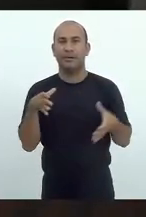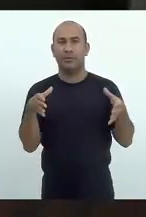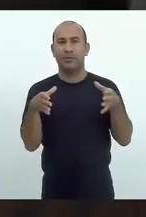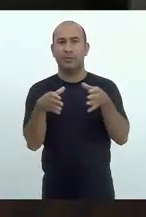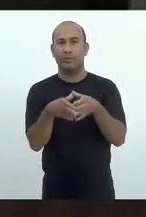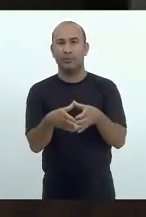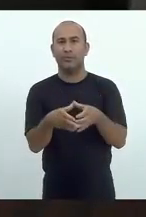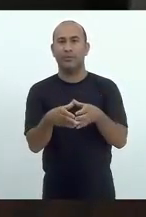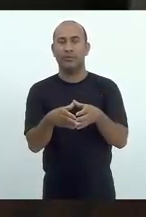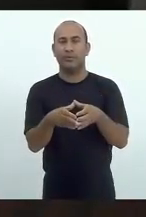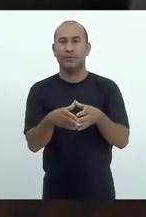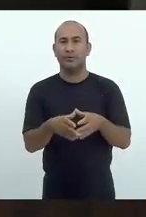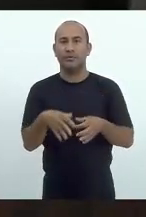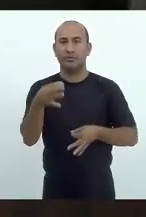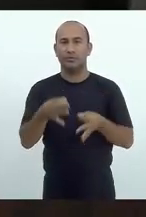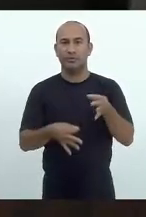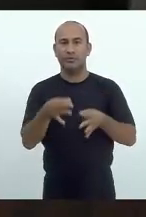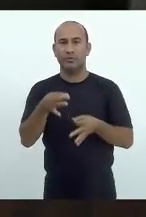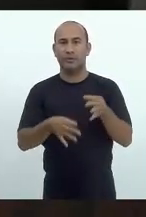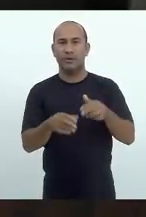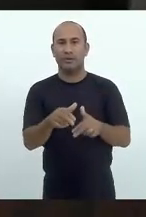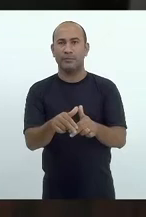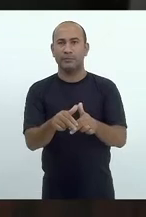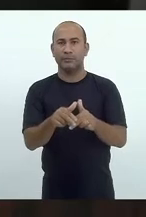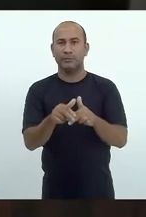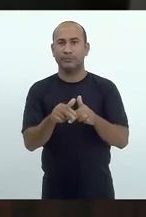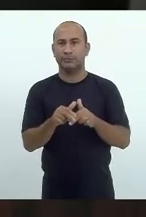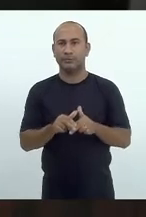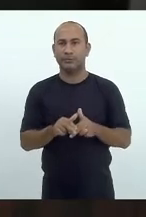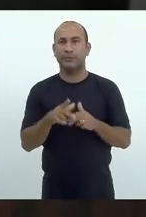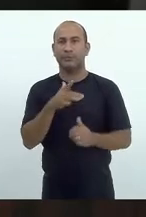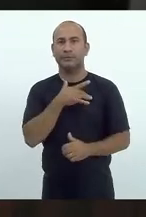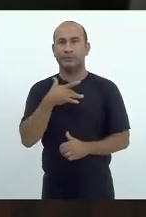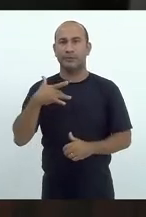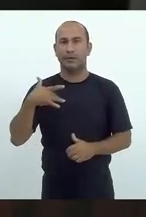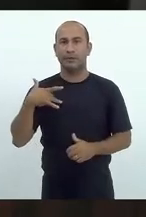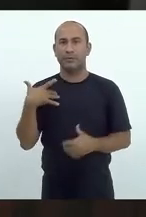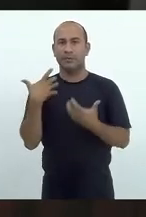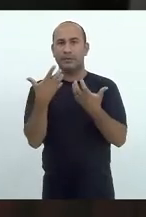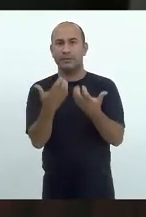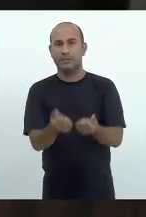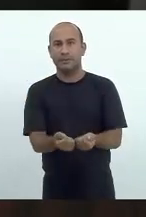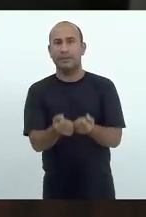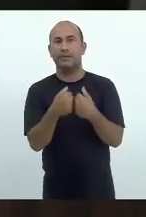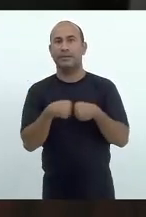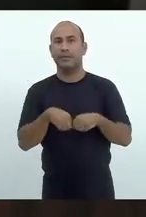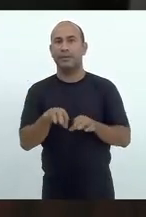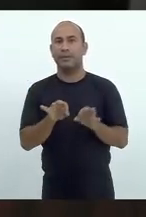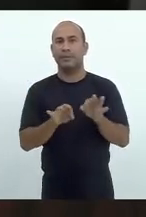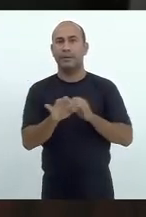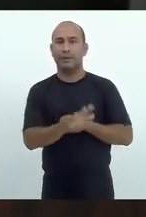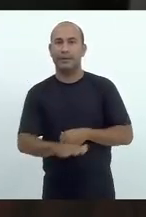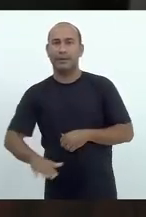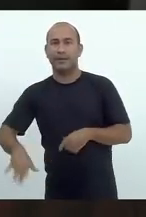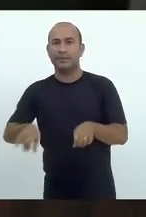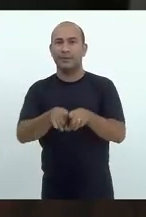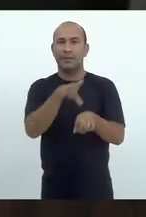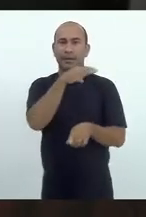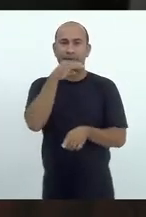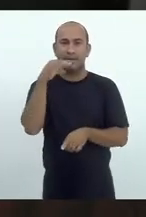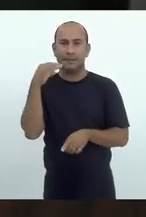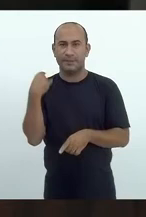comissões Constituição e Justiça pela Constitucionalidade, de Saúde favorável, de Assuntos da Criança e Adolescente e do